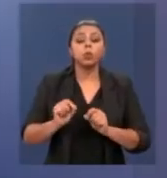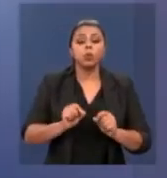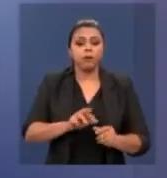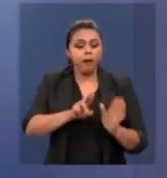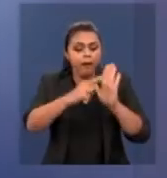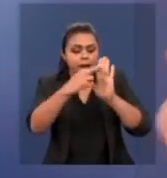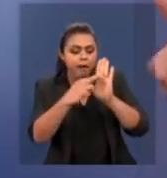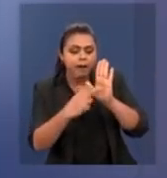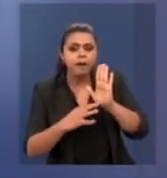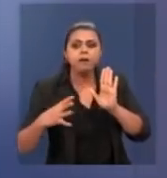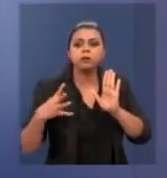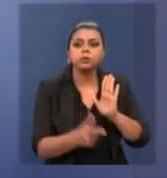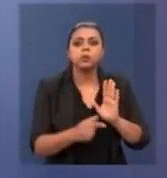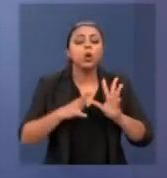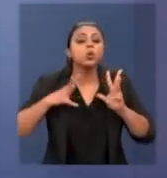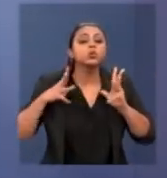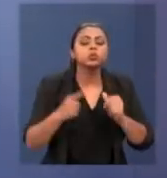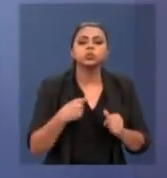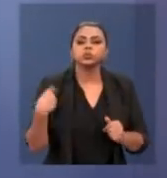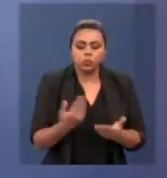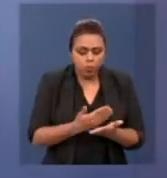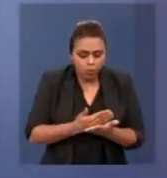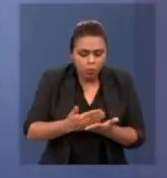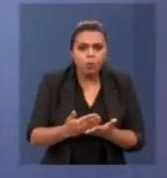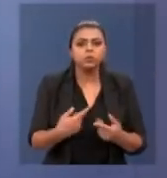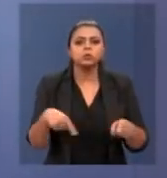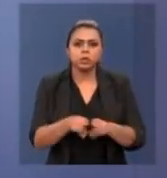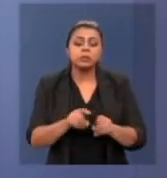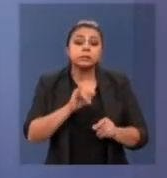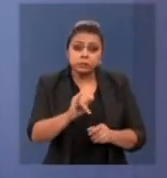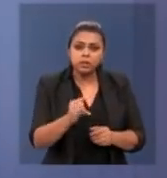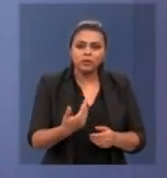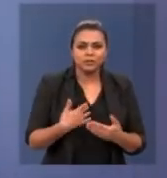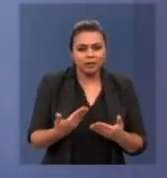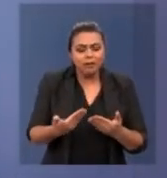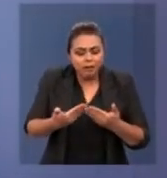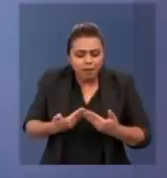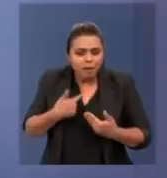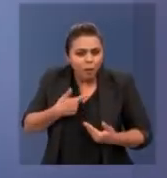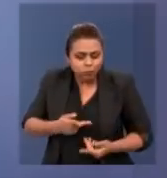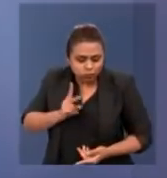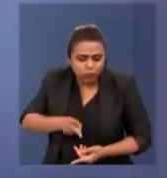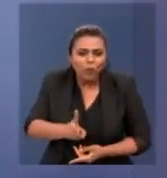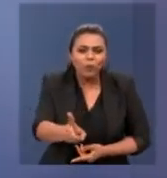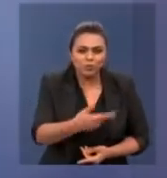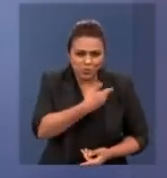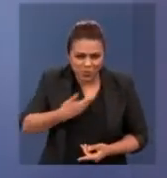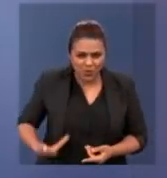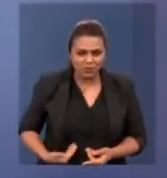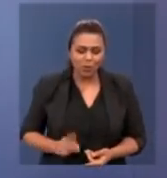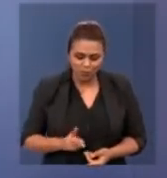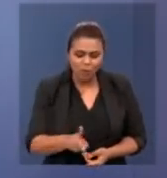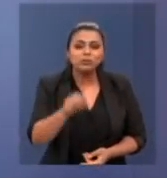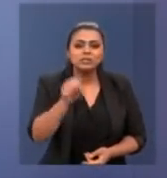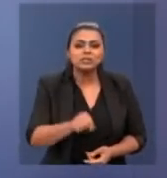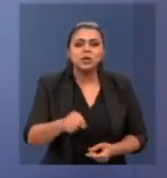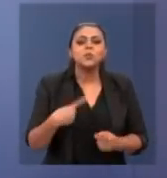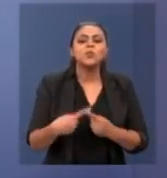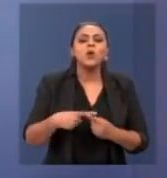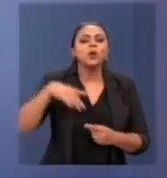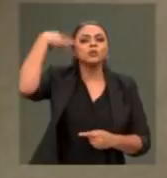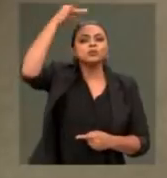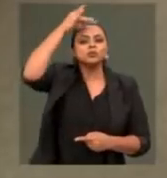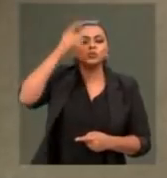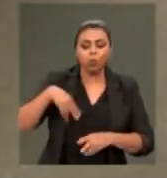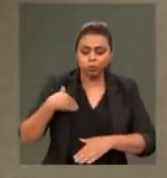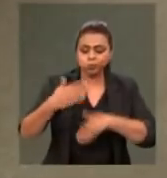legais então tudo que nós começamos se vocês me deram oportunidade gente eu vou concluir para fazer esse estado voltar a crescer é isso